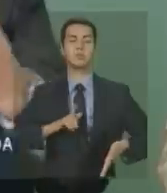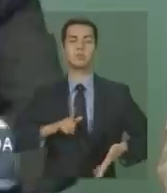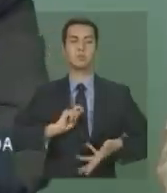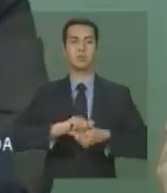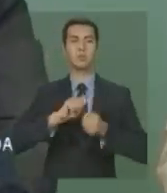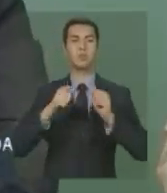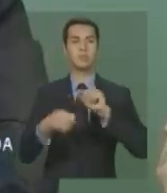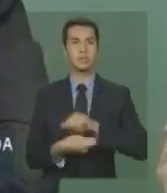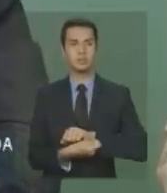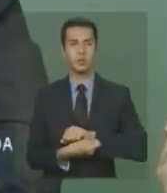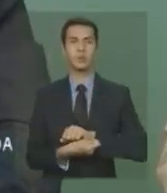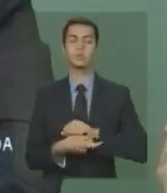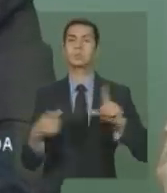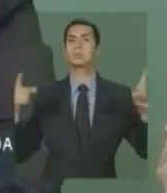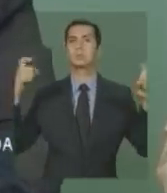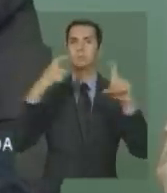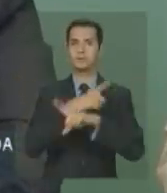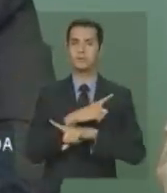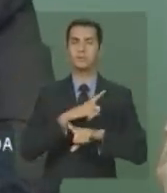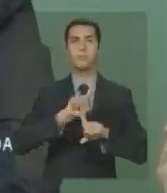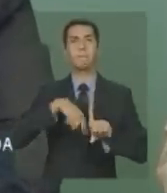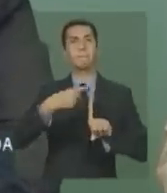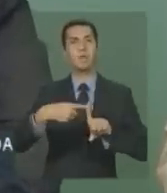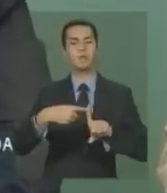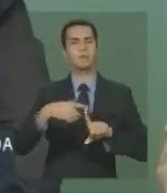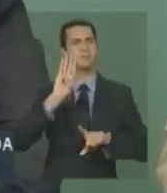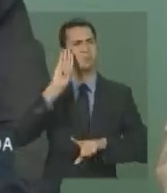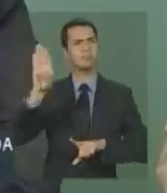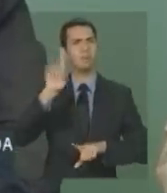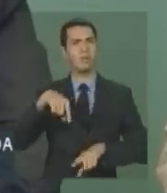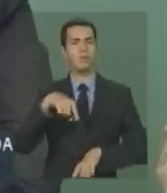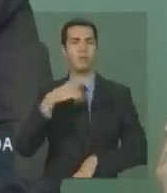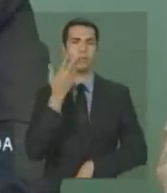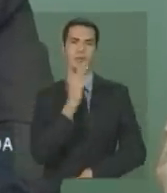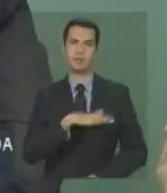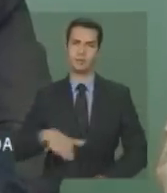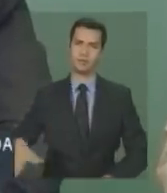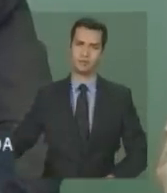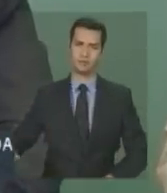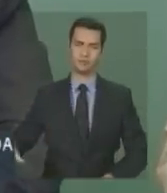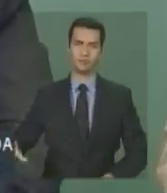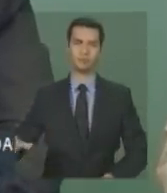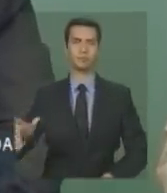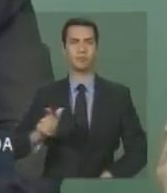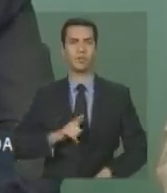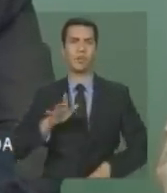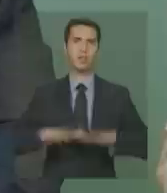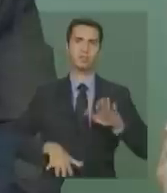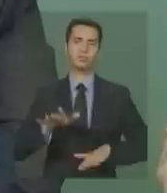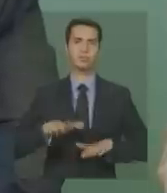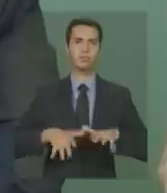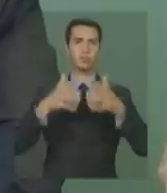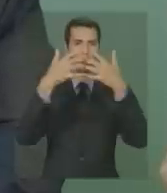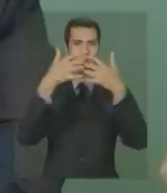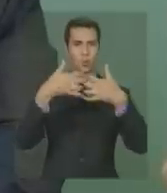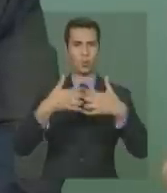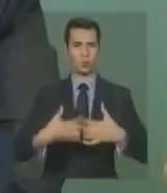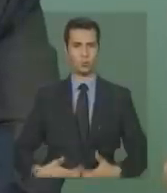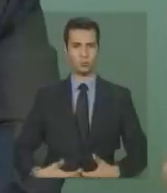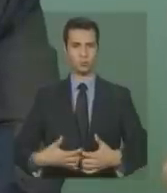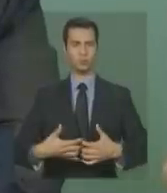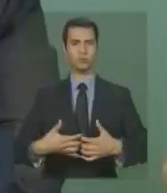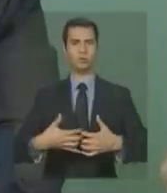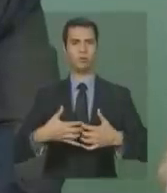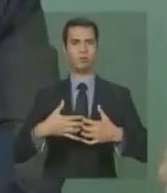um pouco mais complexo sobretudo pras crianças ou adultos que tem algum grau de deformidade na coluna eh e que